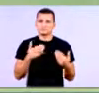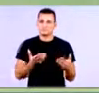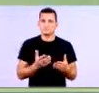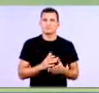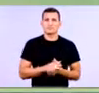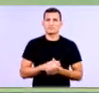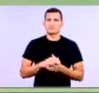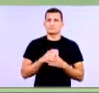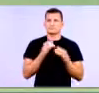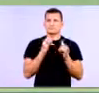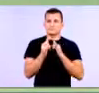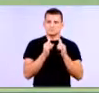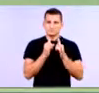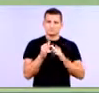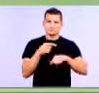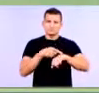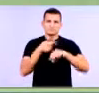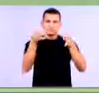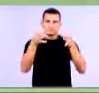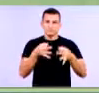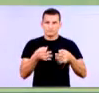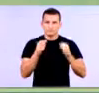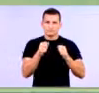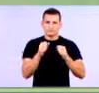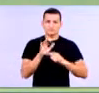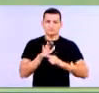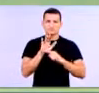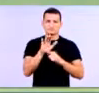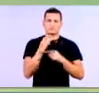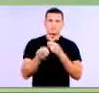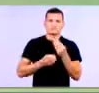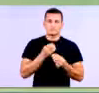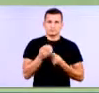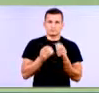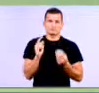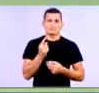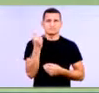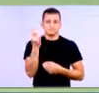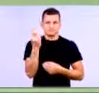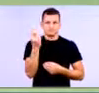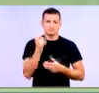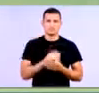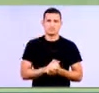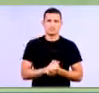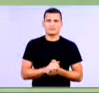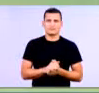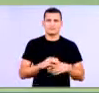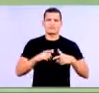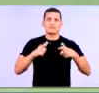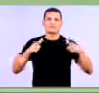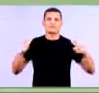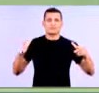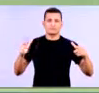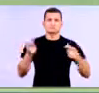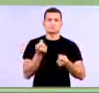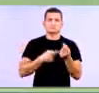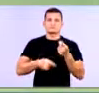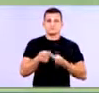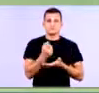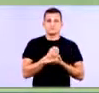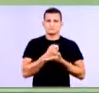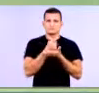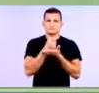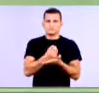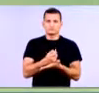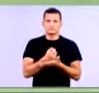a informação na hora certa poderá ajudar de que forma? Primeiro, expansão dos negócios, auxiliando